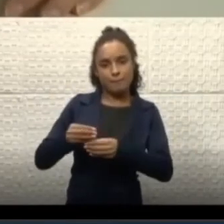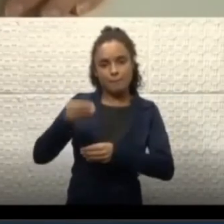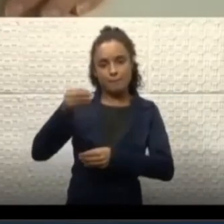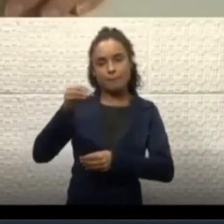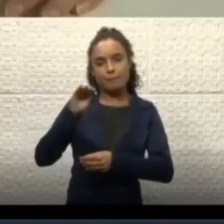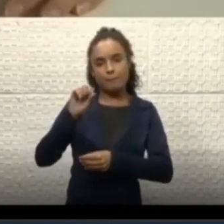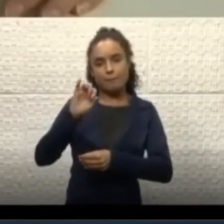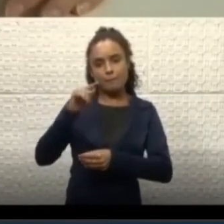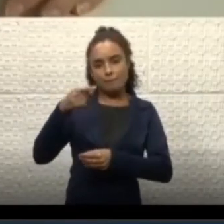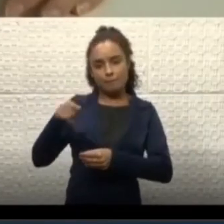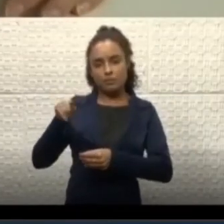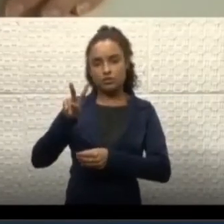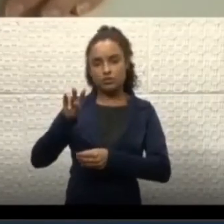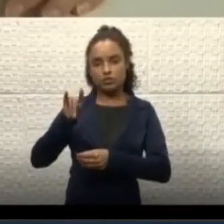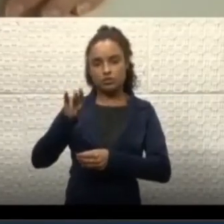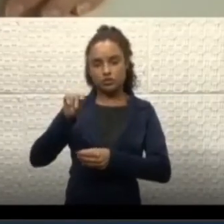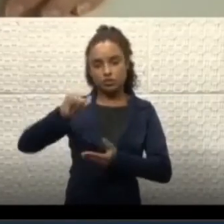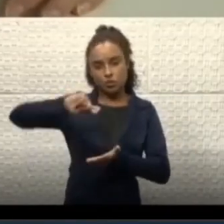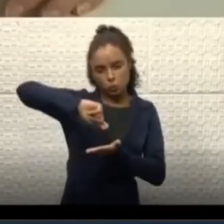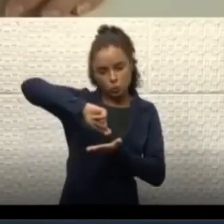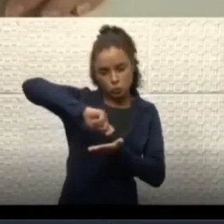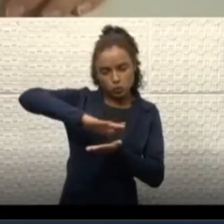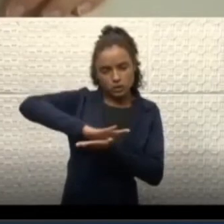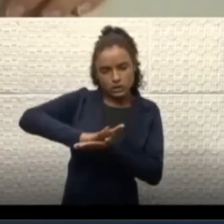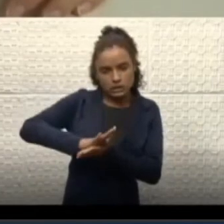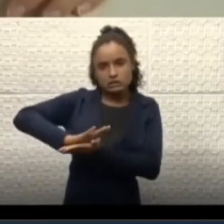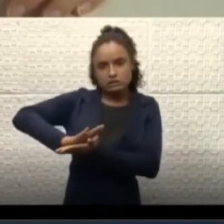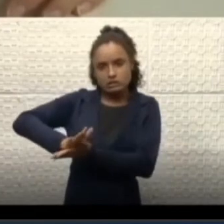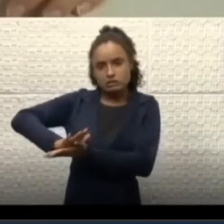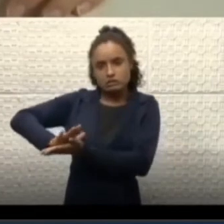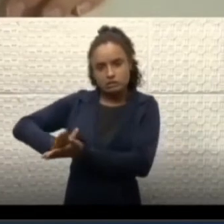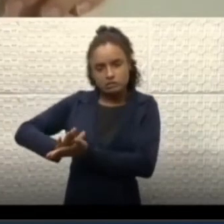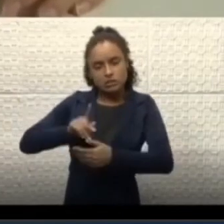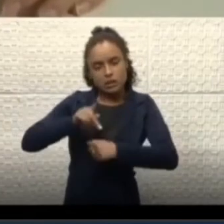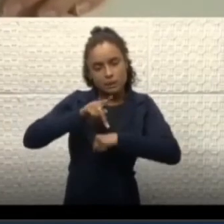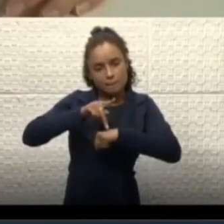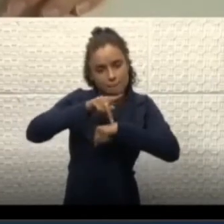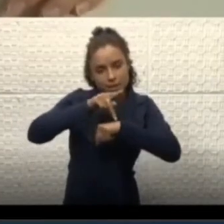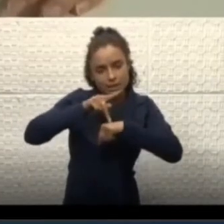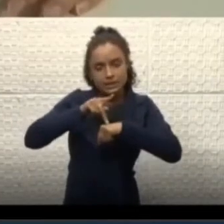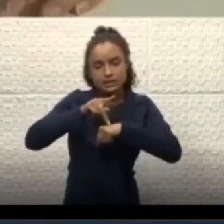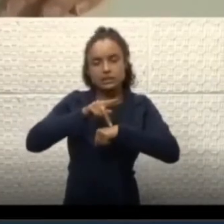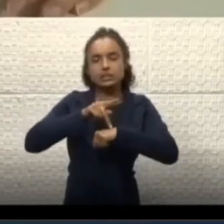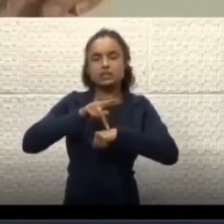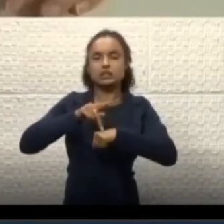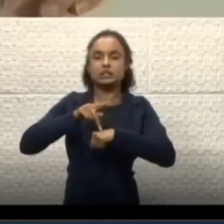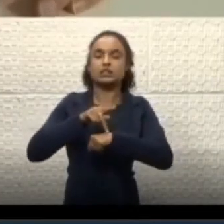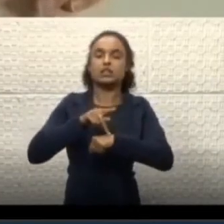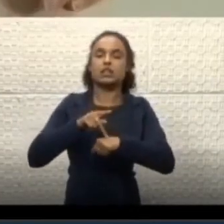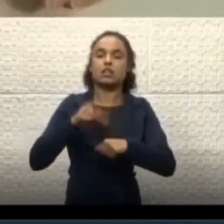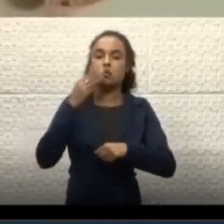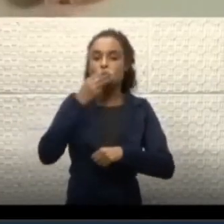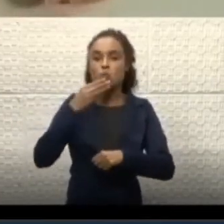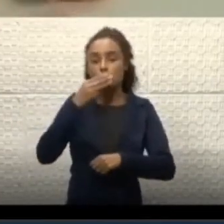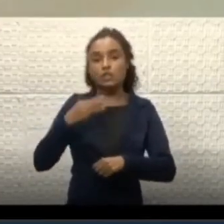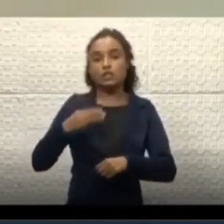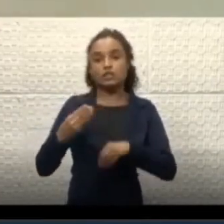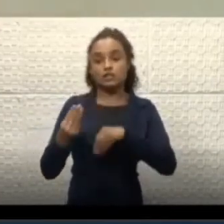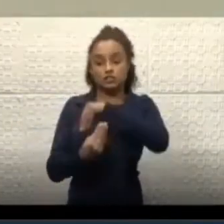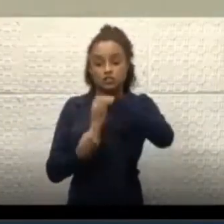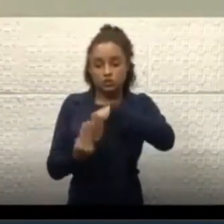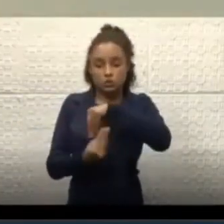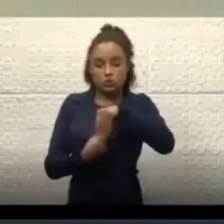o procedimento de diluição. Tá? Dilua bem, misture bem esses cristais para ficar uma mistura